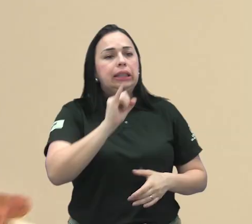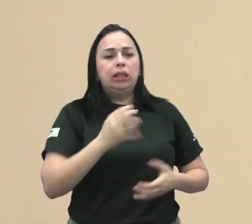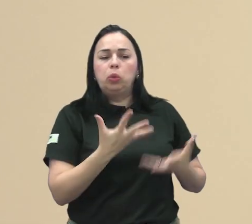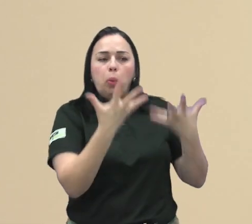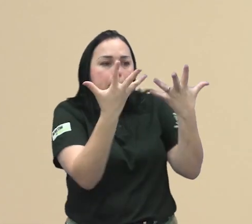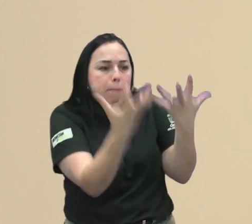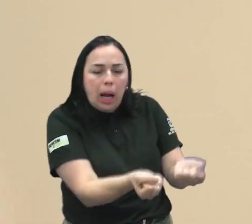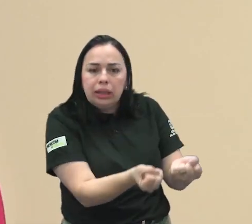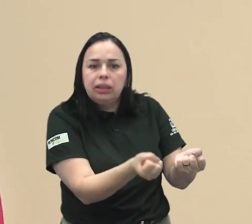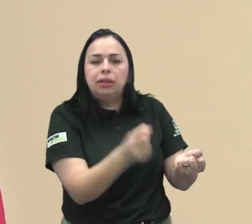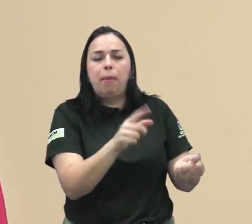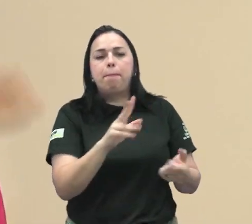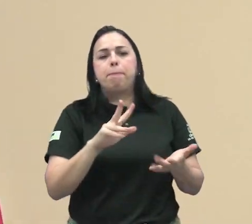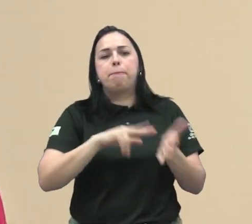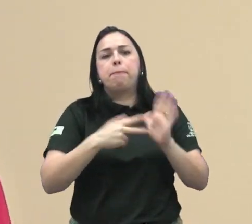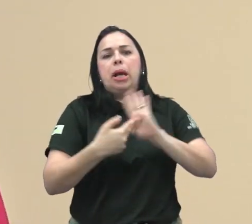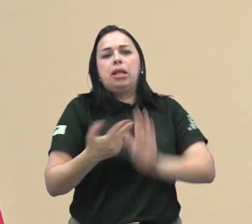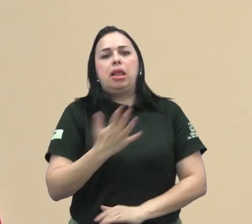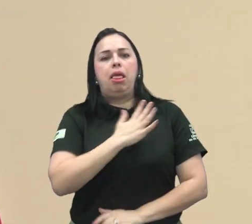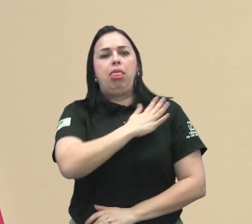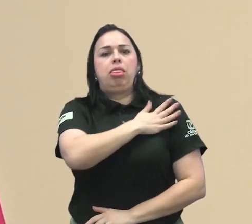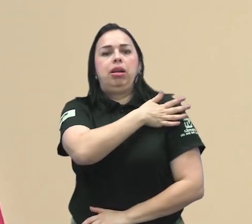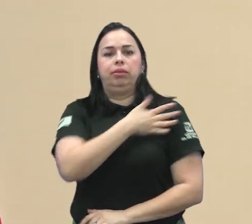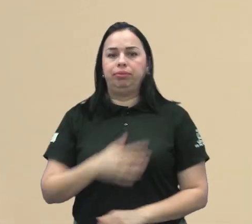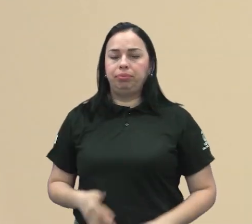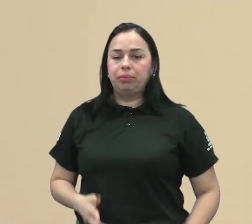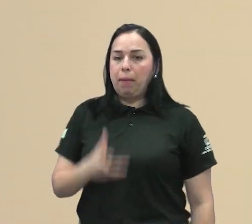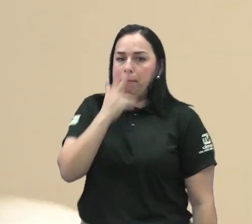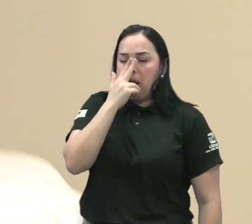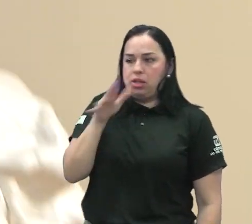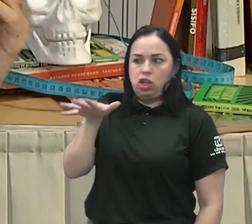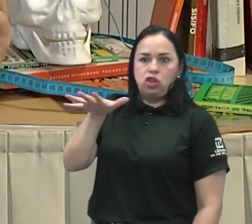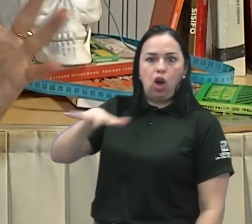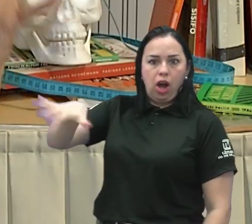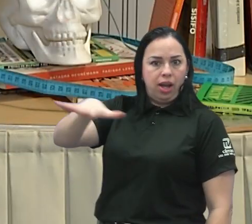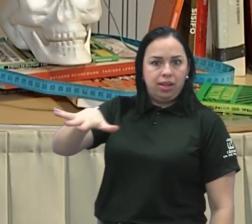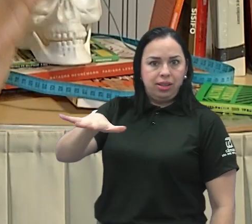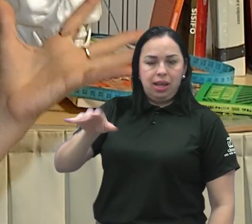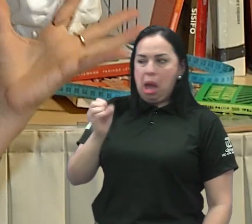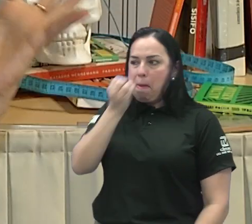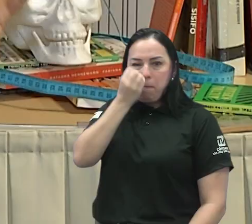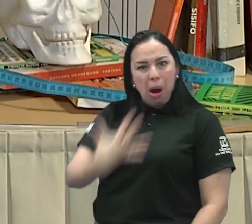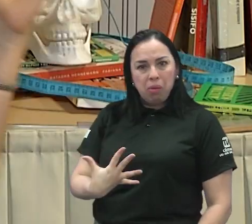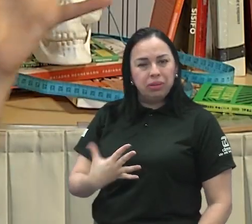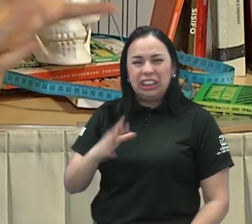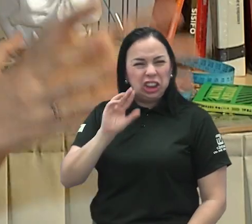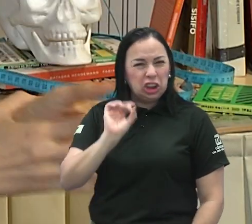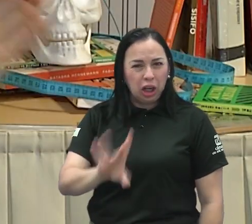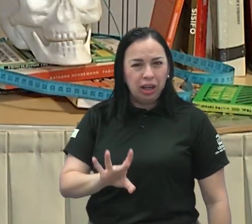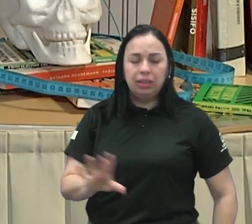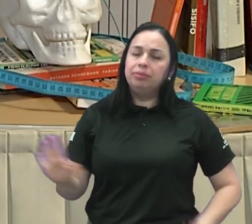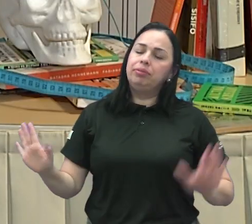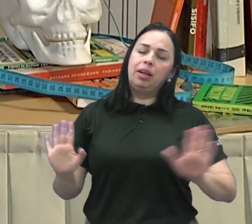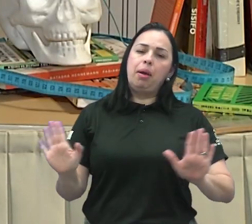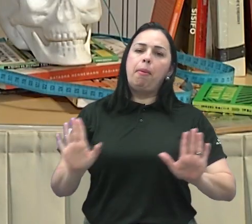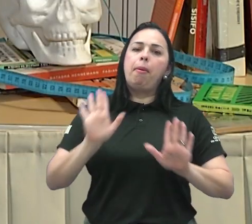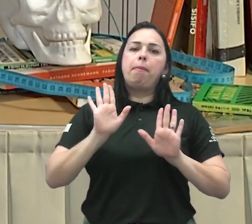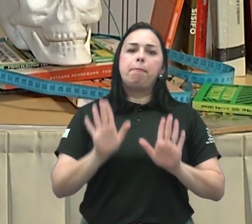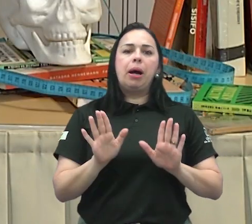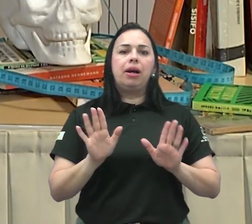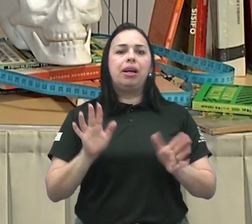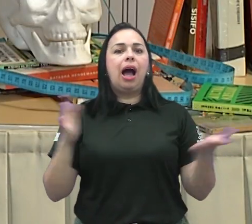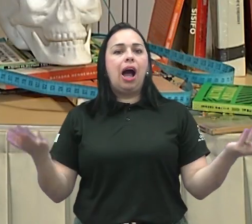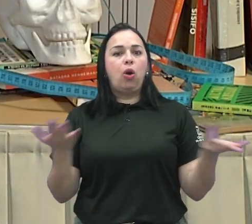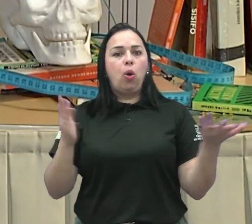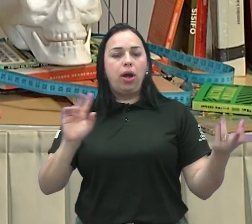matrizes reforça estereótipos e pensamentos preconceituosos. Como se só o Ocidente pudesse produzir coisas